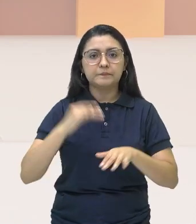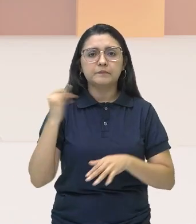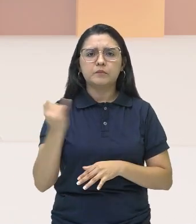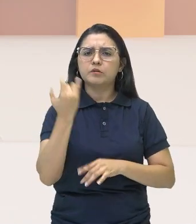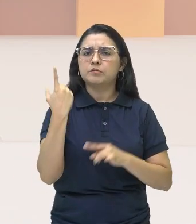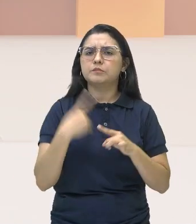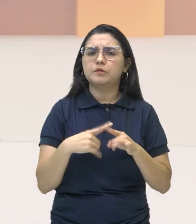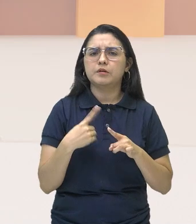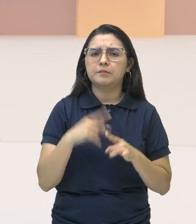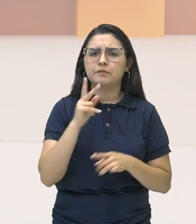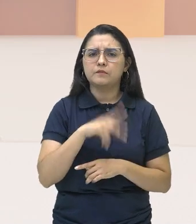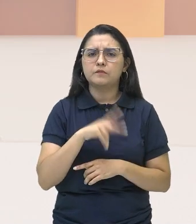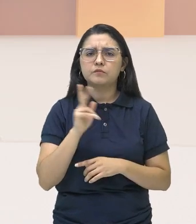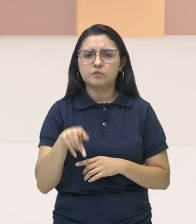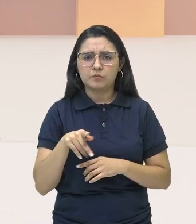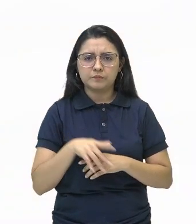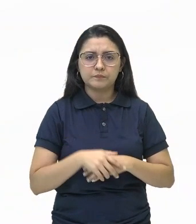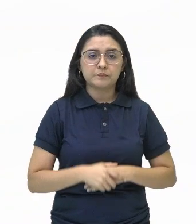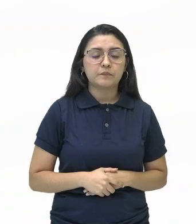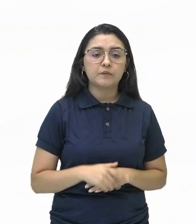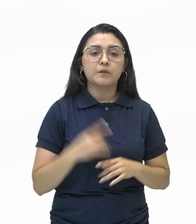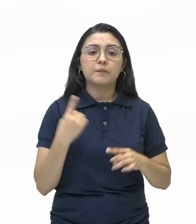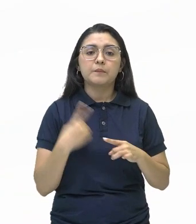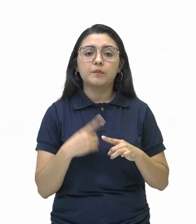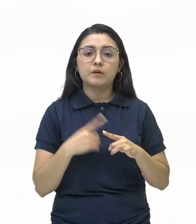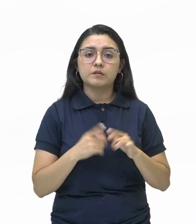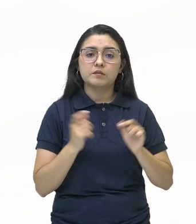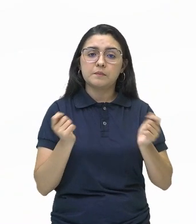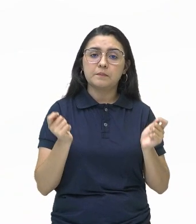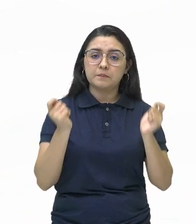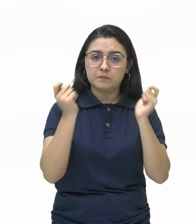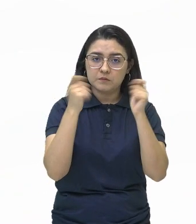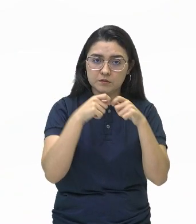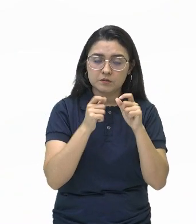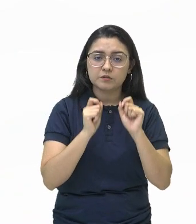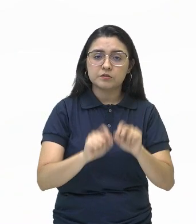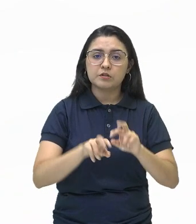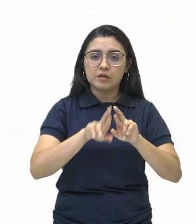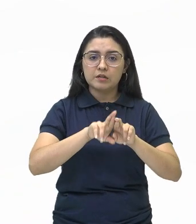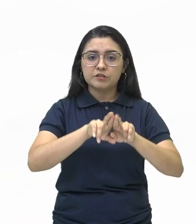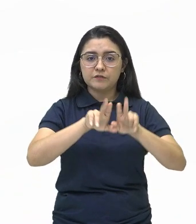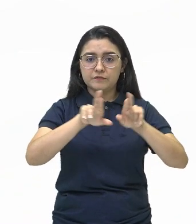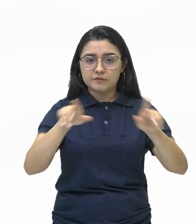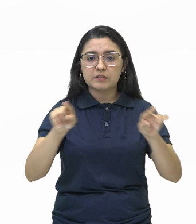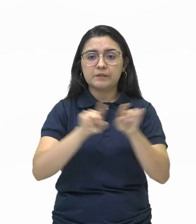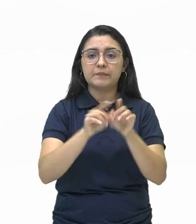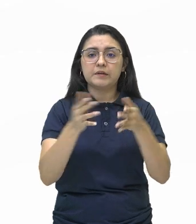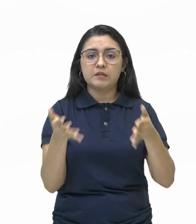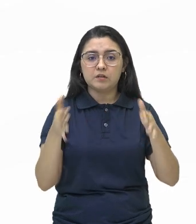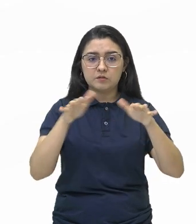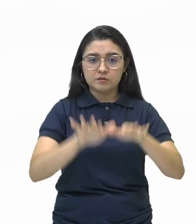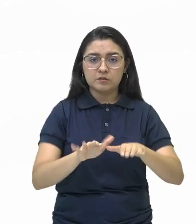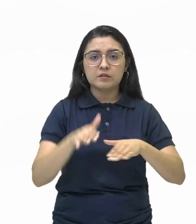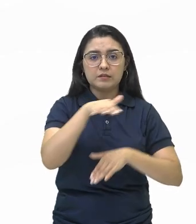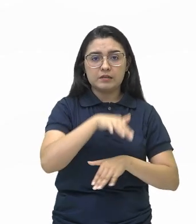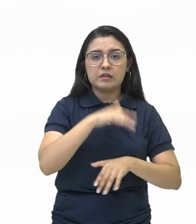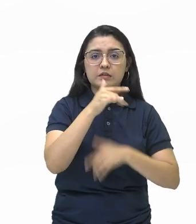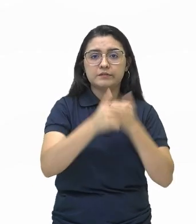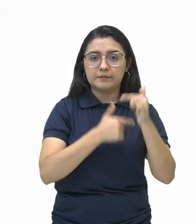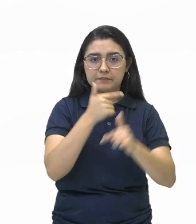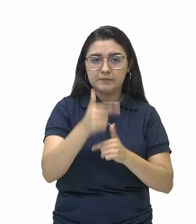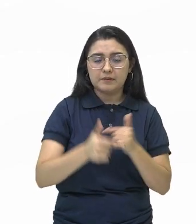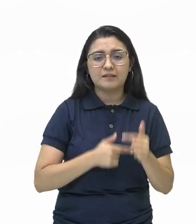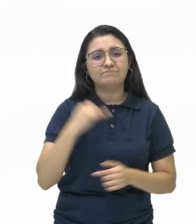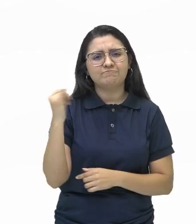quê, professor? É importante porque a promoção da diversidade e da inclusão no mercado de trabalho vai